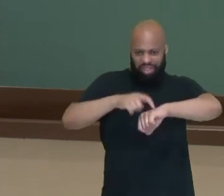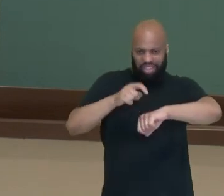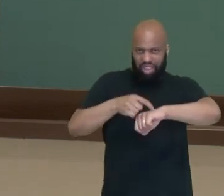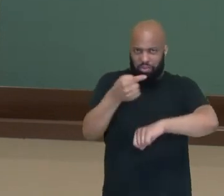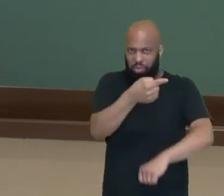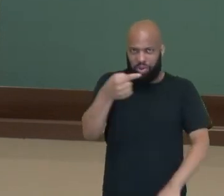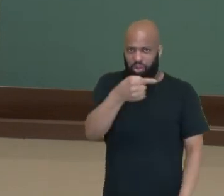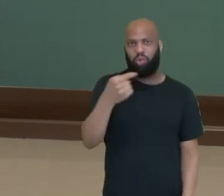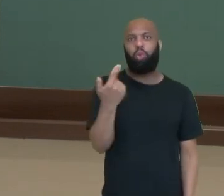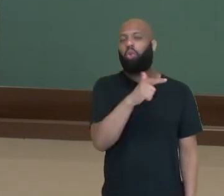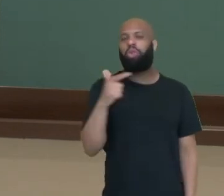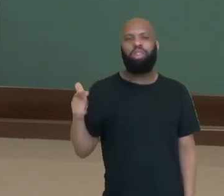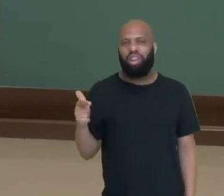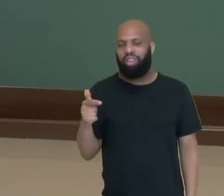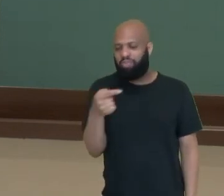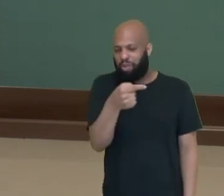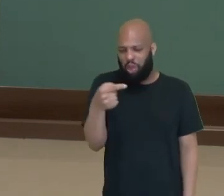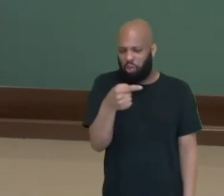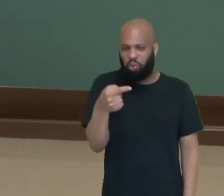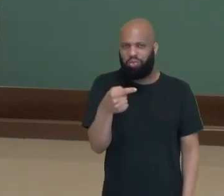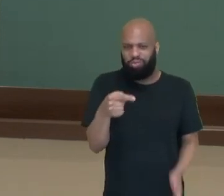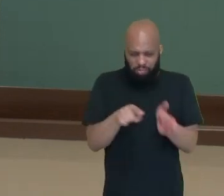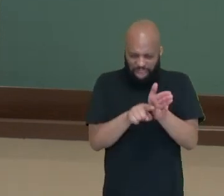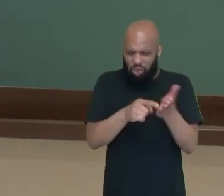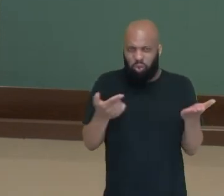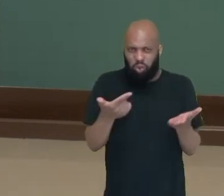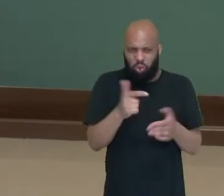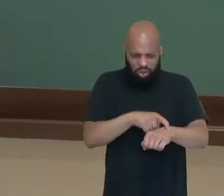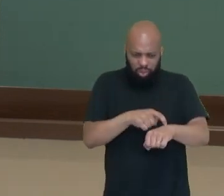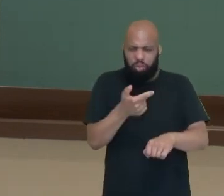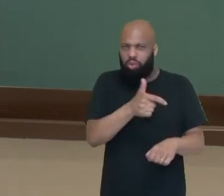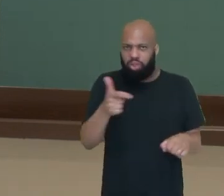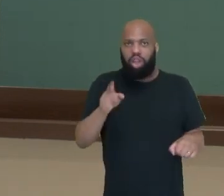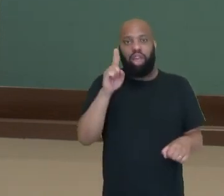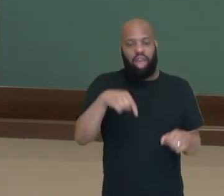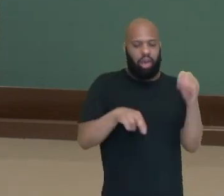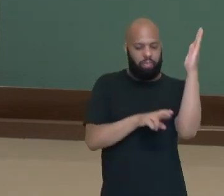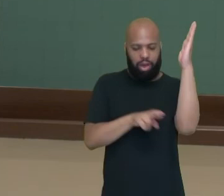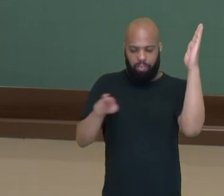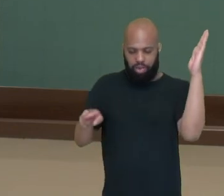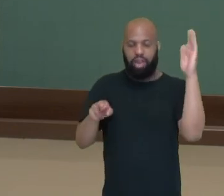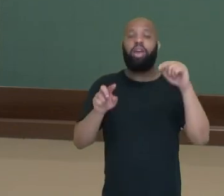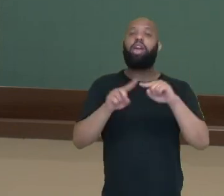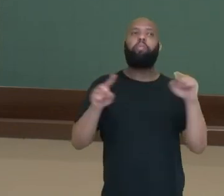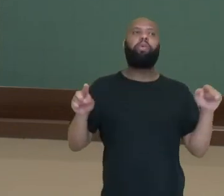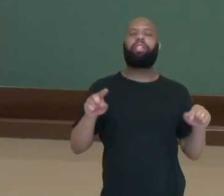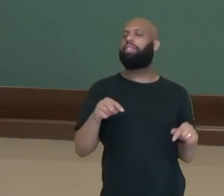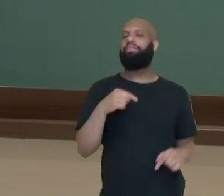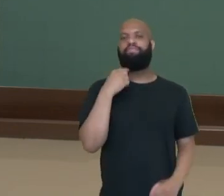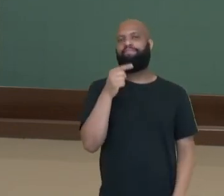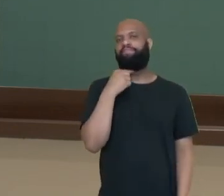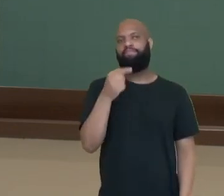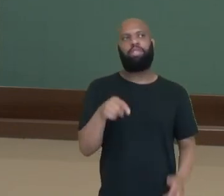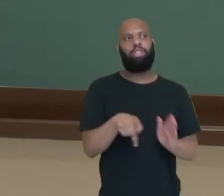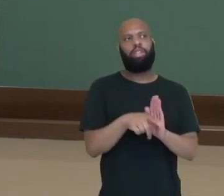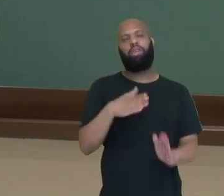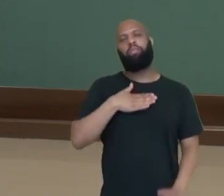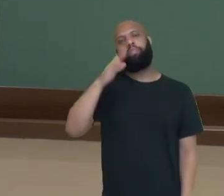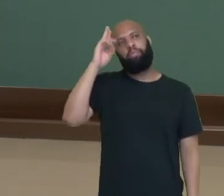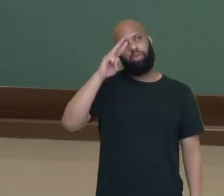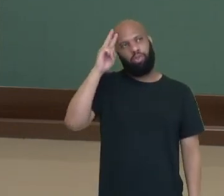segundos? Não, né? Então, embora ele seja a raiz da equação, sim, ele não serve para minha história,